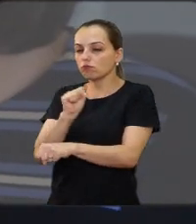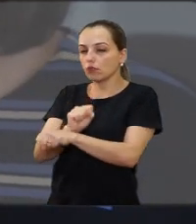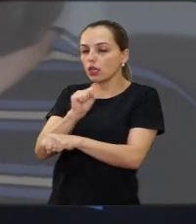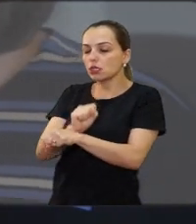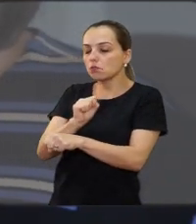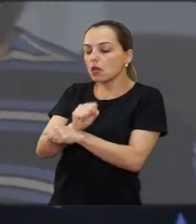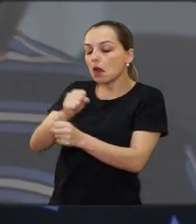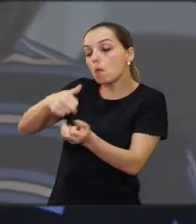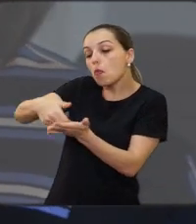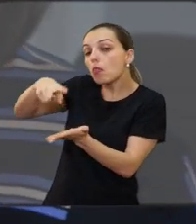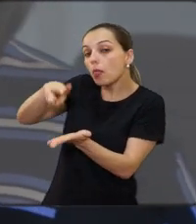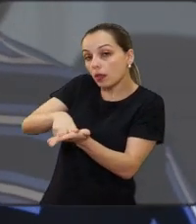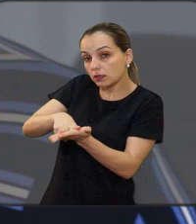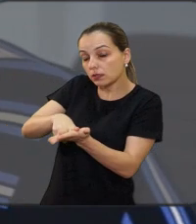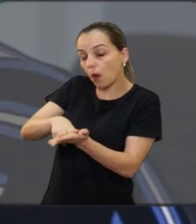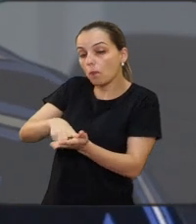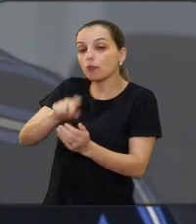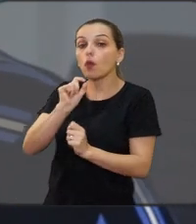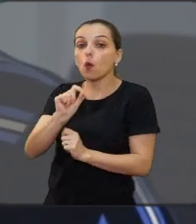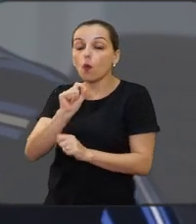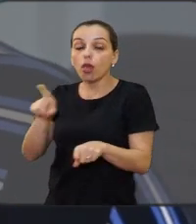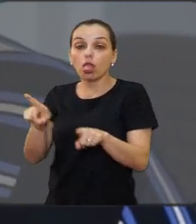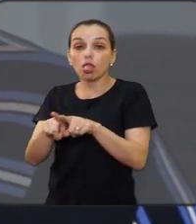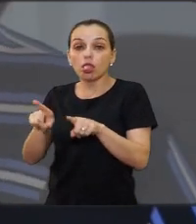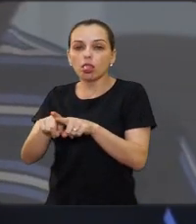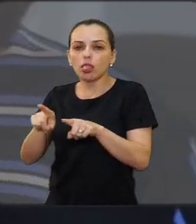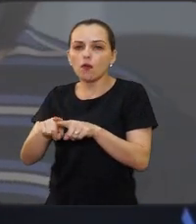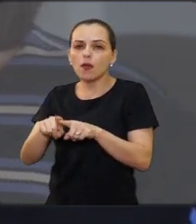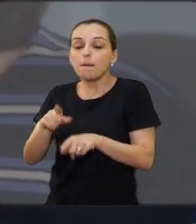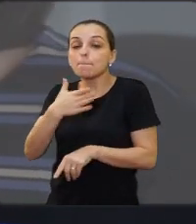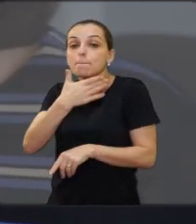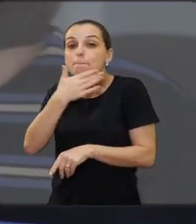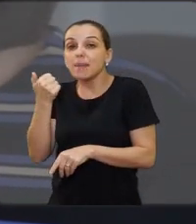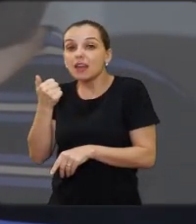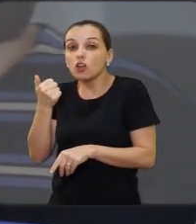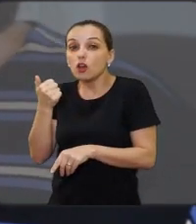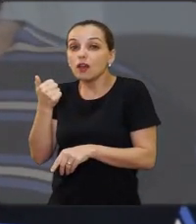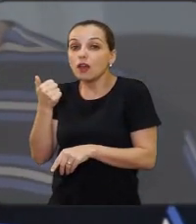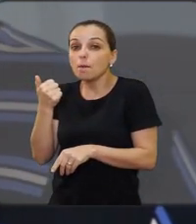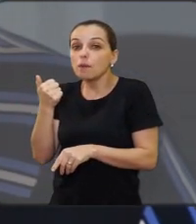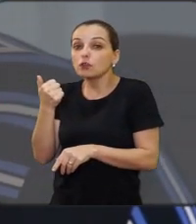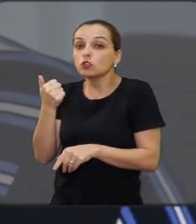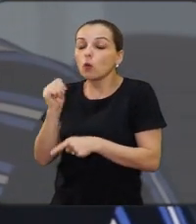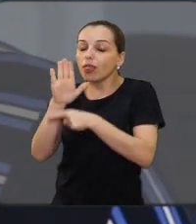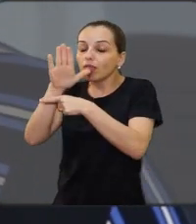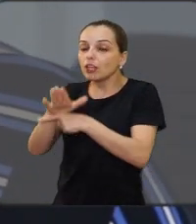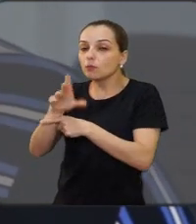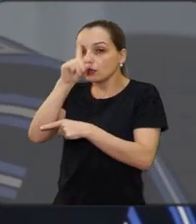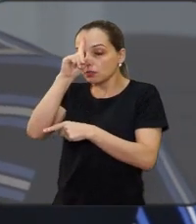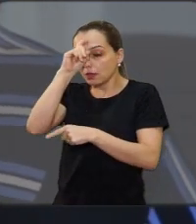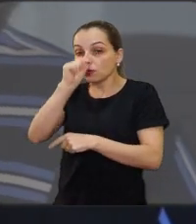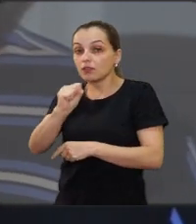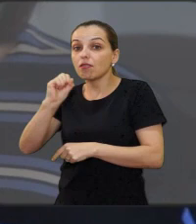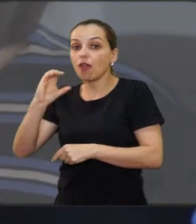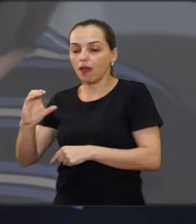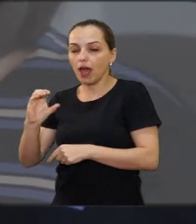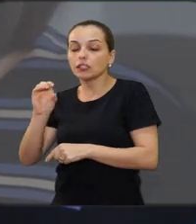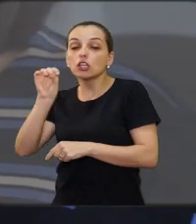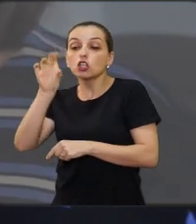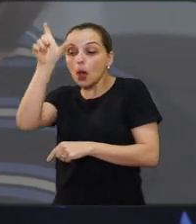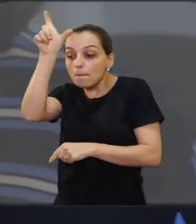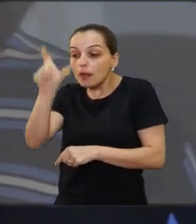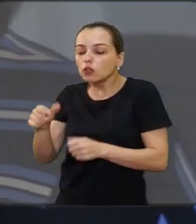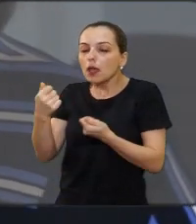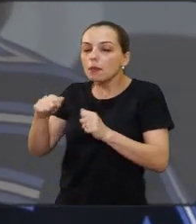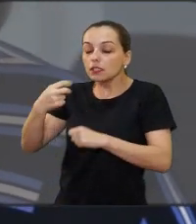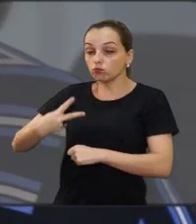esperar por uma internação por 6 horas ou 12 horas. Com isso, também otimizamos muitos leitos da Santa Casa. Vai para a Santa